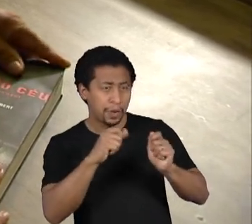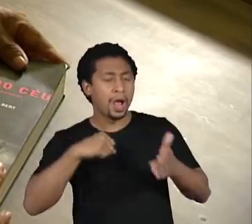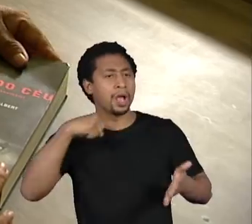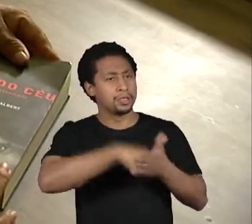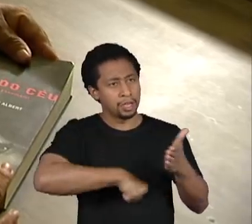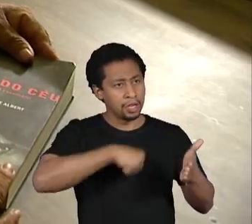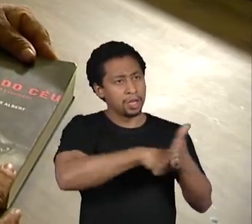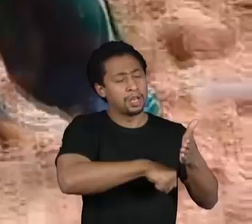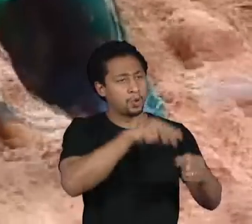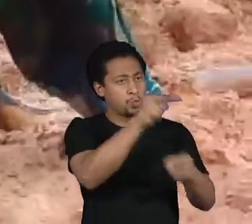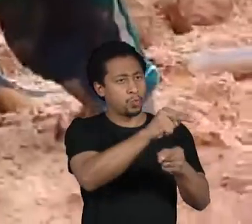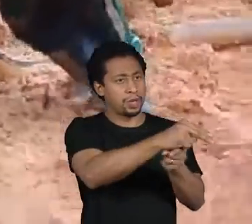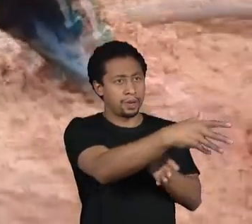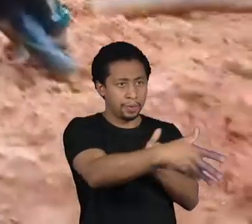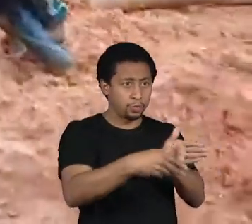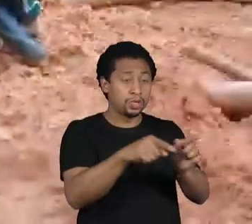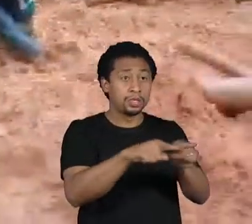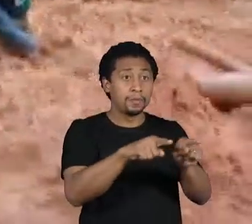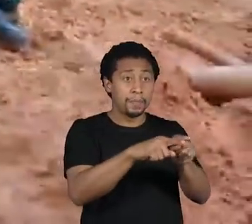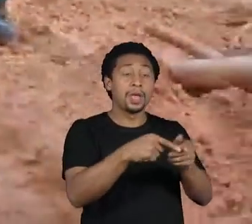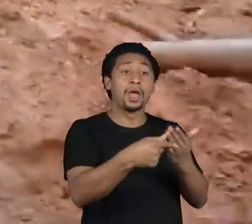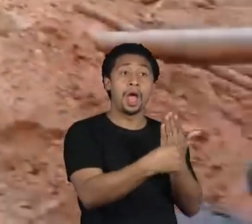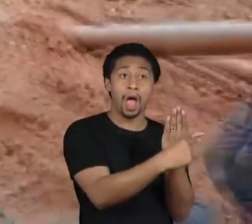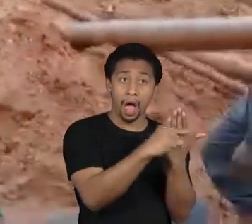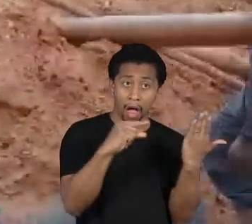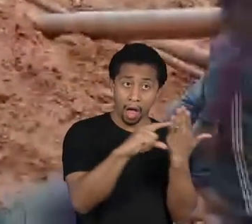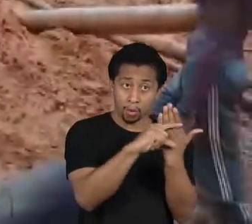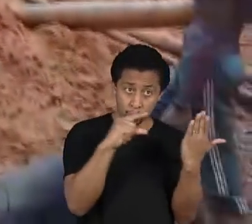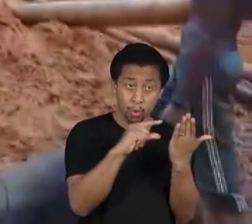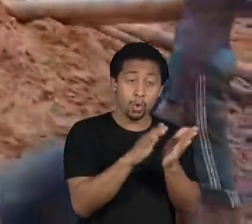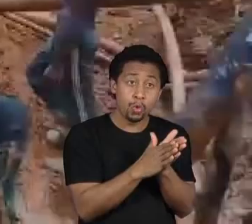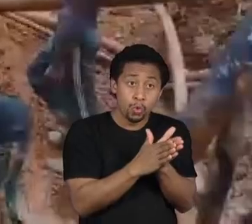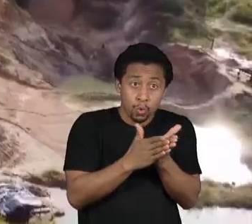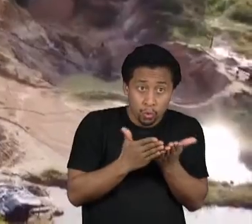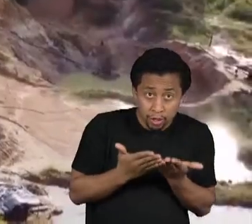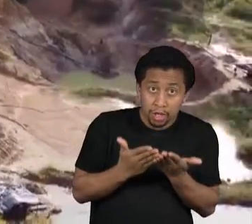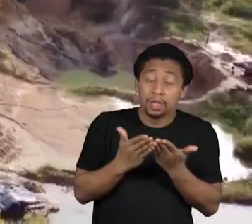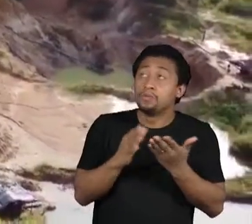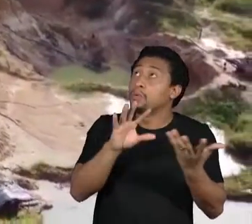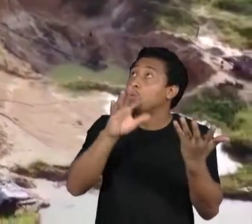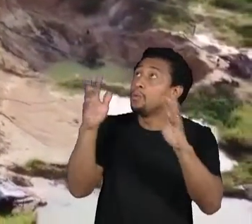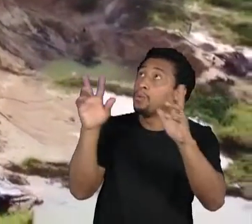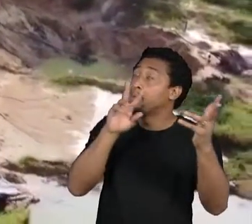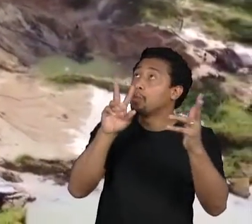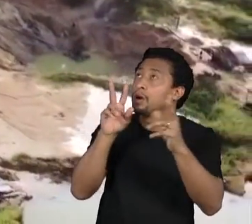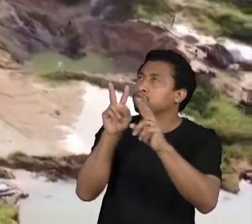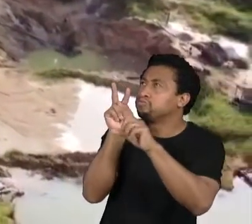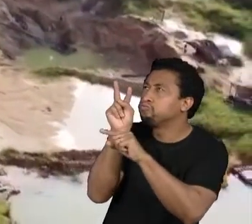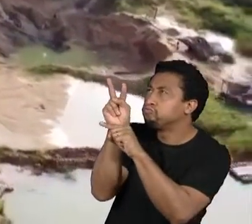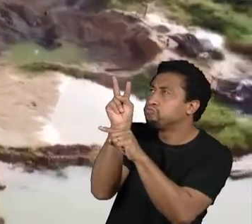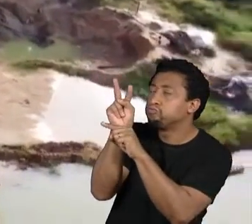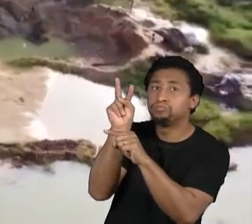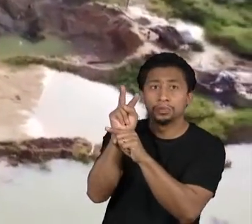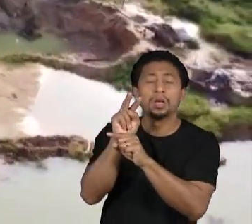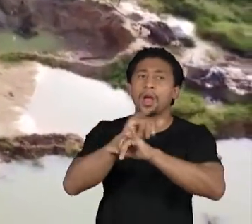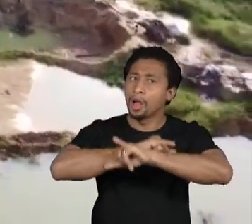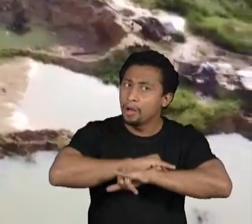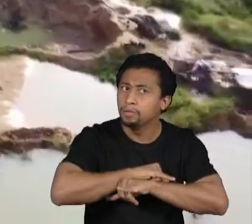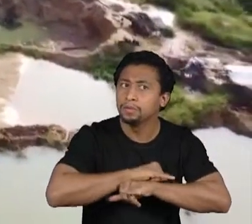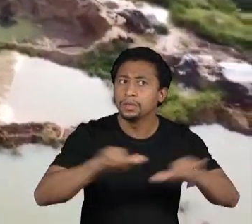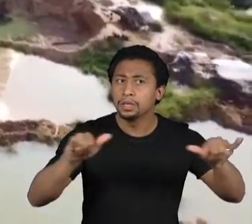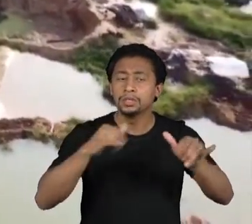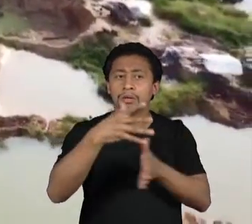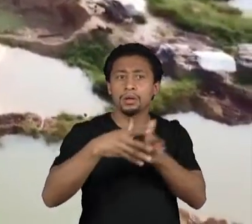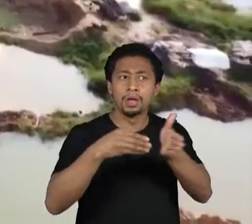A Queda do Céu, pede ajuda para combater o garimpo ilegal e alerta: a destruição da maior